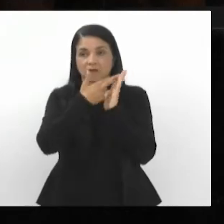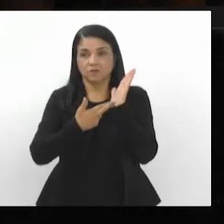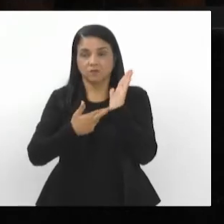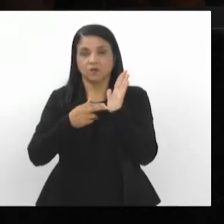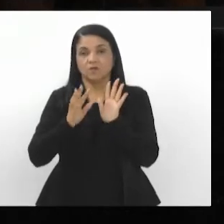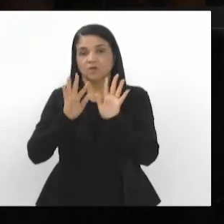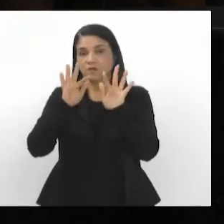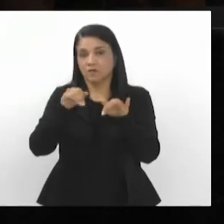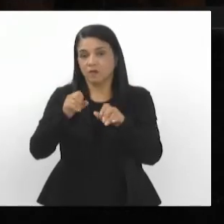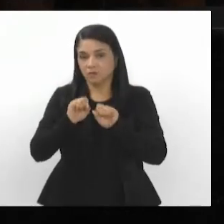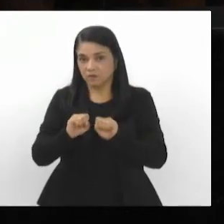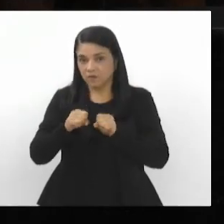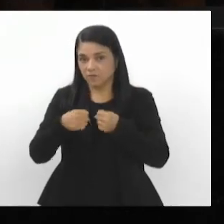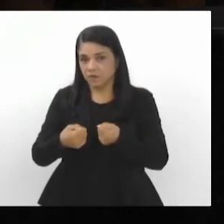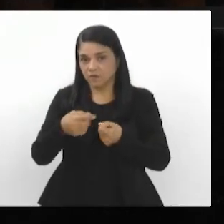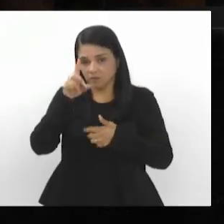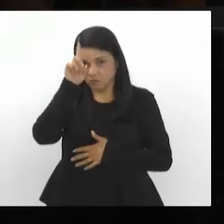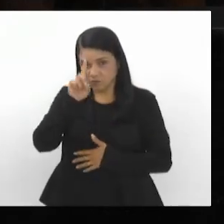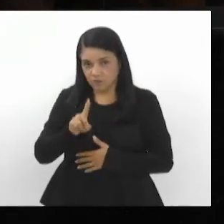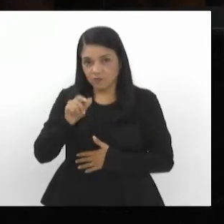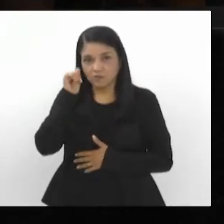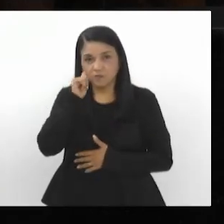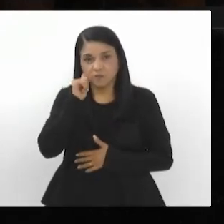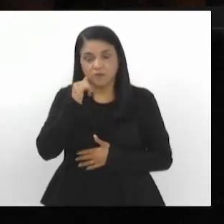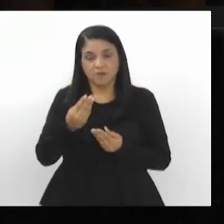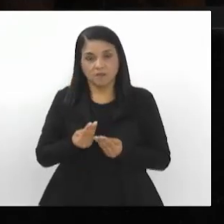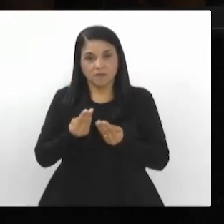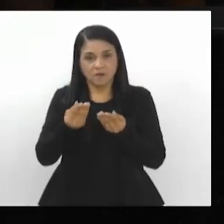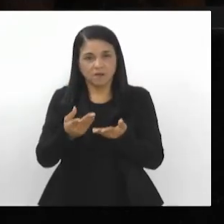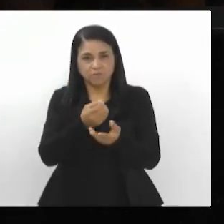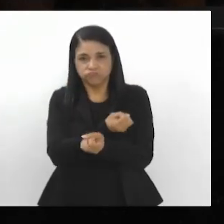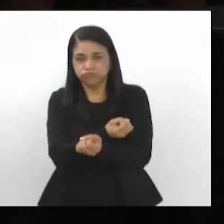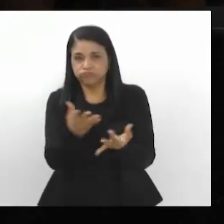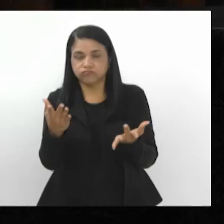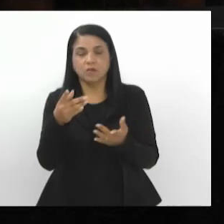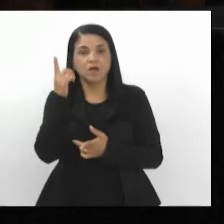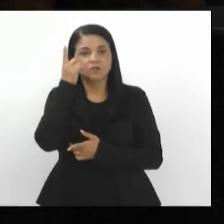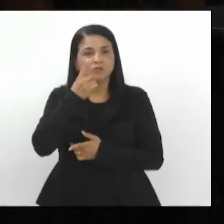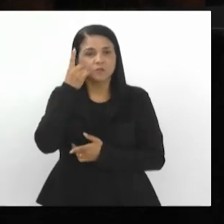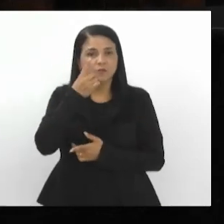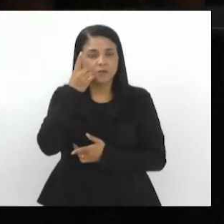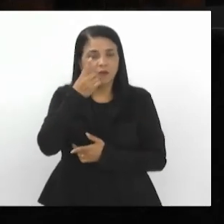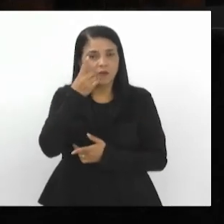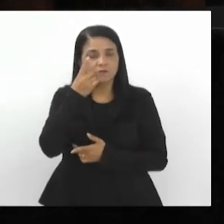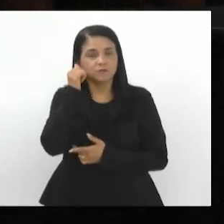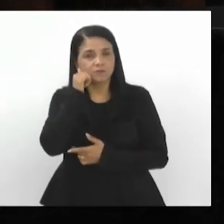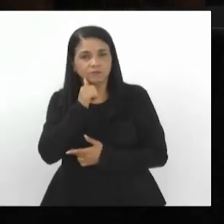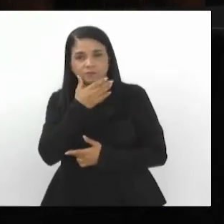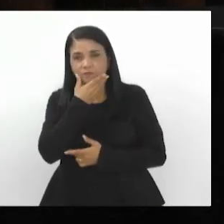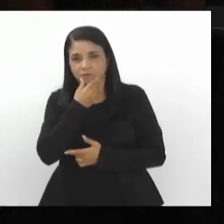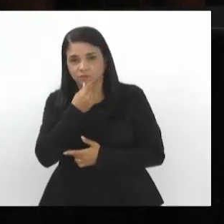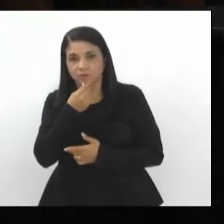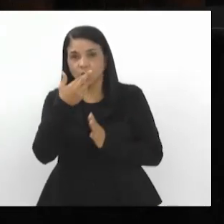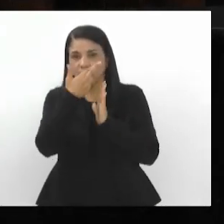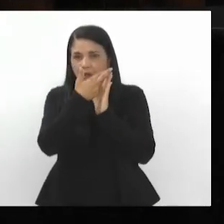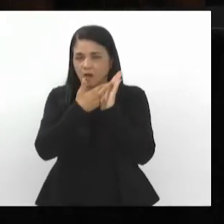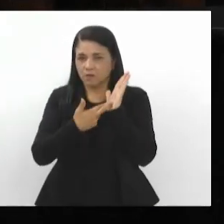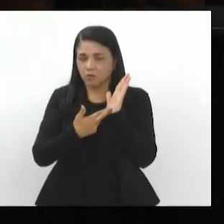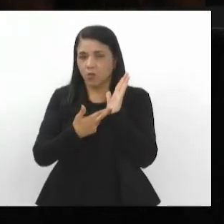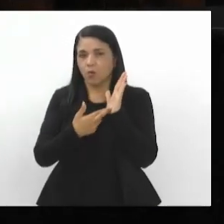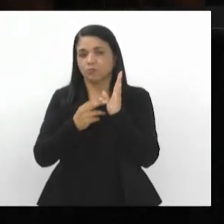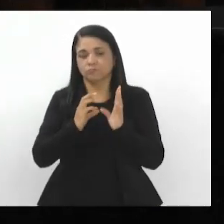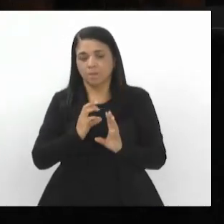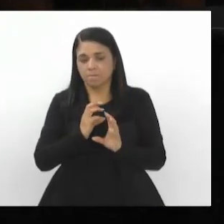Comissão de Defesa dos Direitos da Mulher. Entregamos aqui aos deputados e às deputadas esse relatório, que não é só uma prestação de